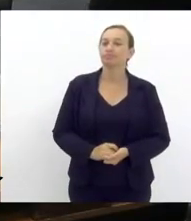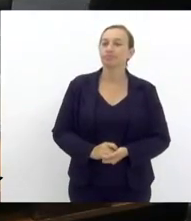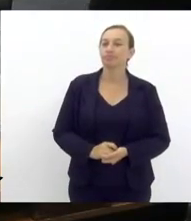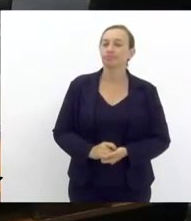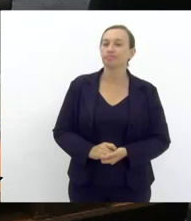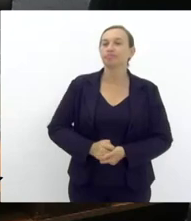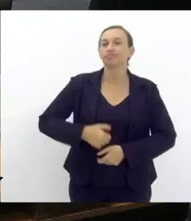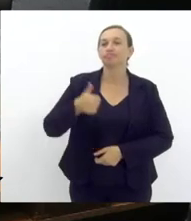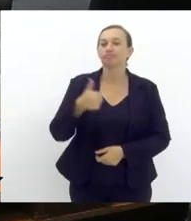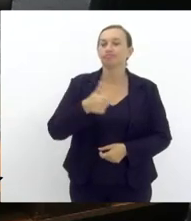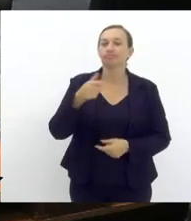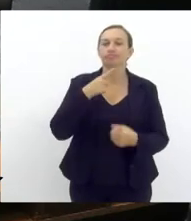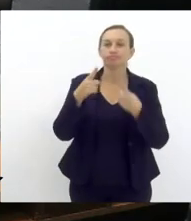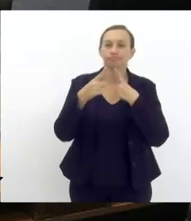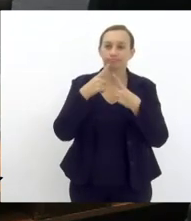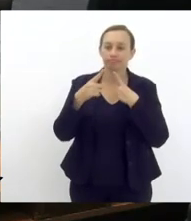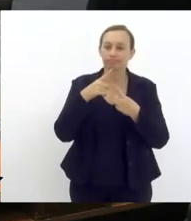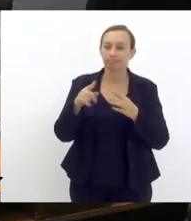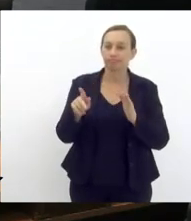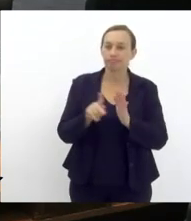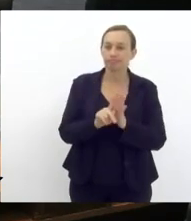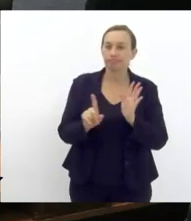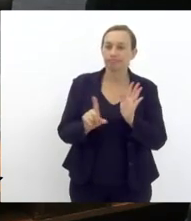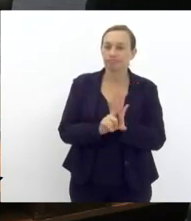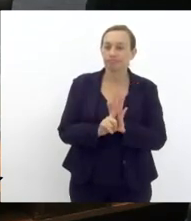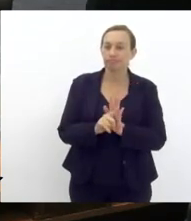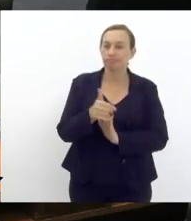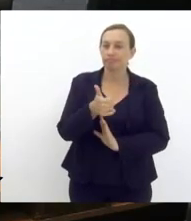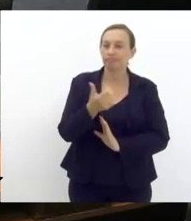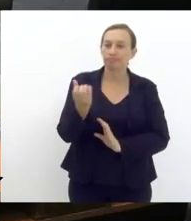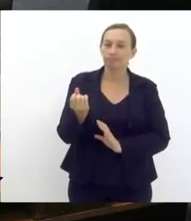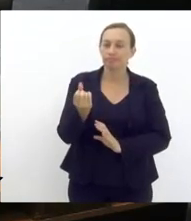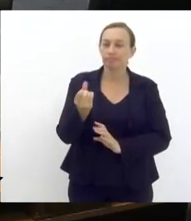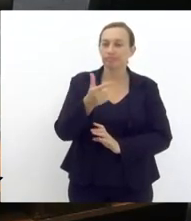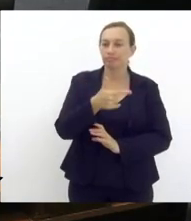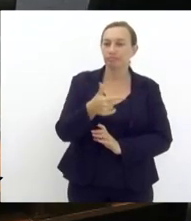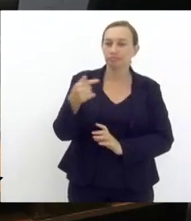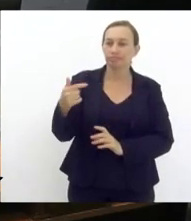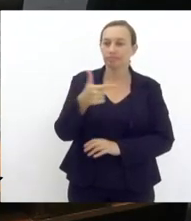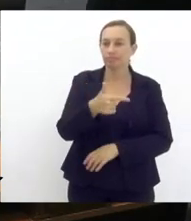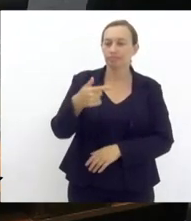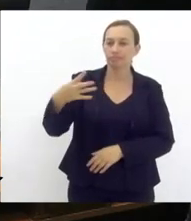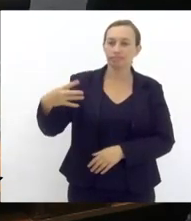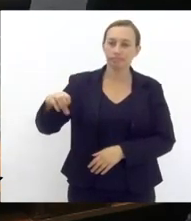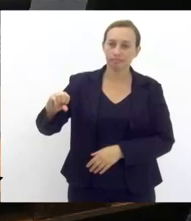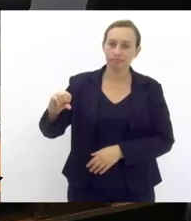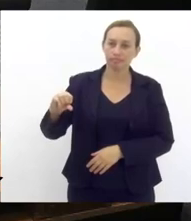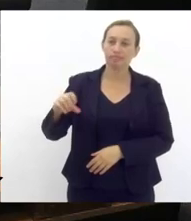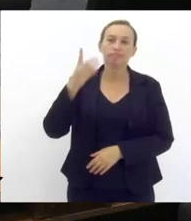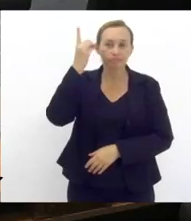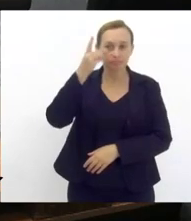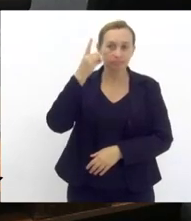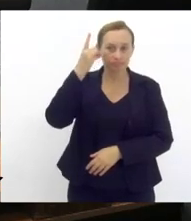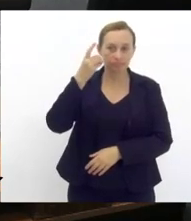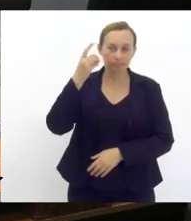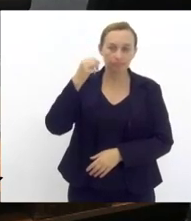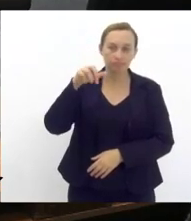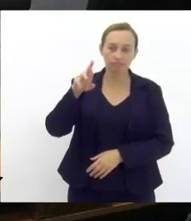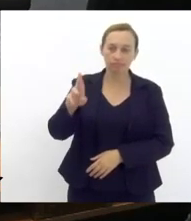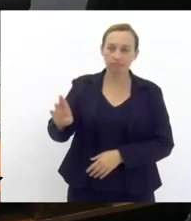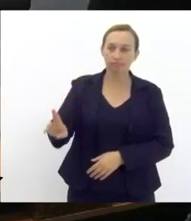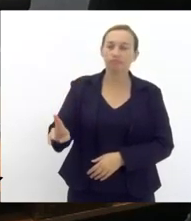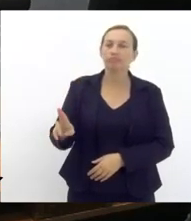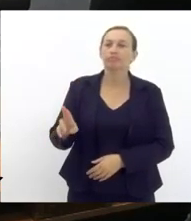em primeira discussão projeto de lei 16 17 2019 de autoria do deputado Rosemberg Reis